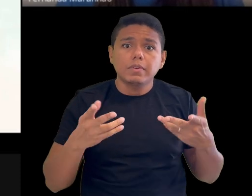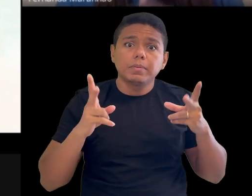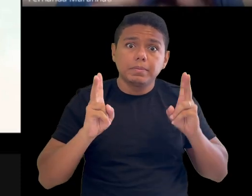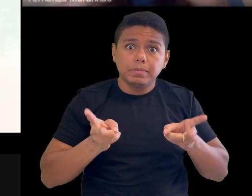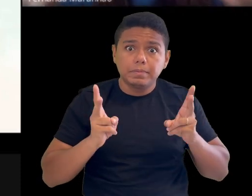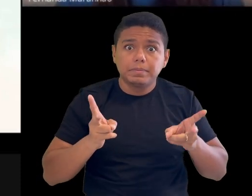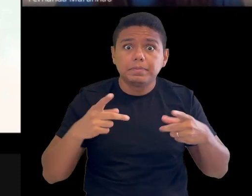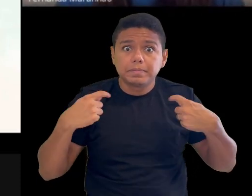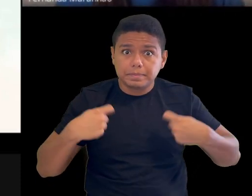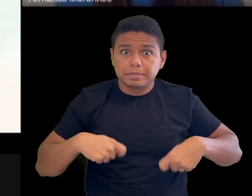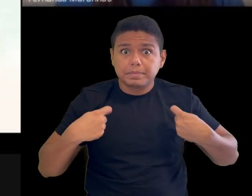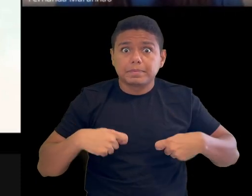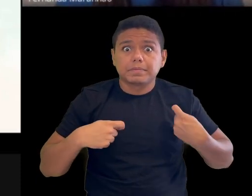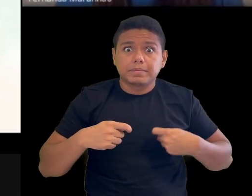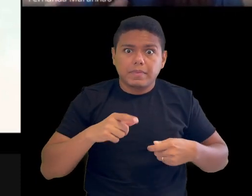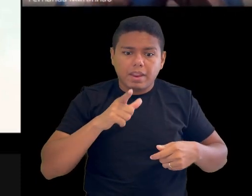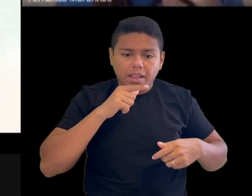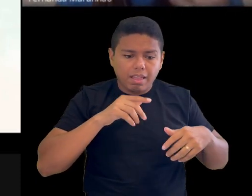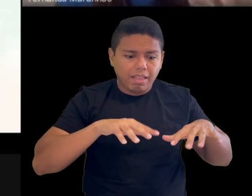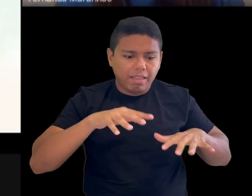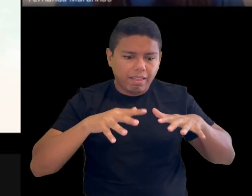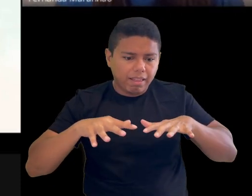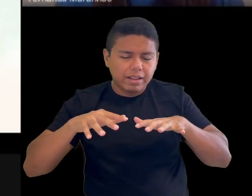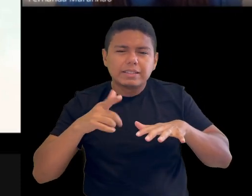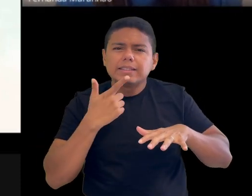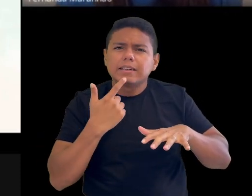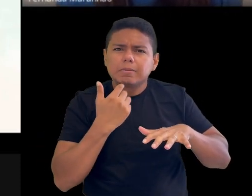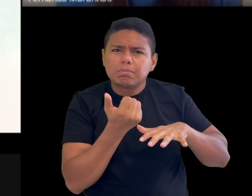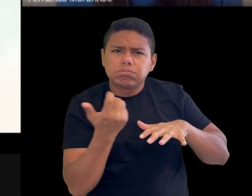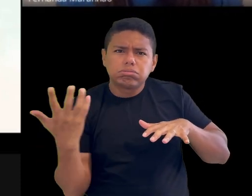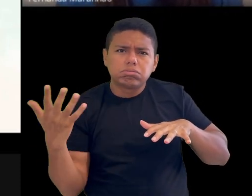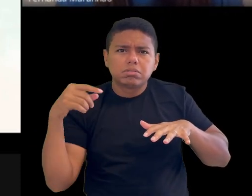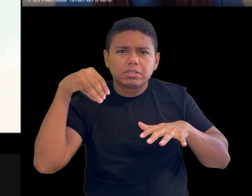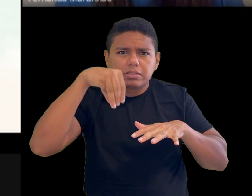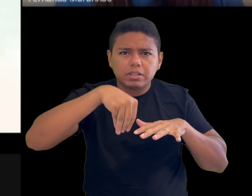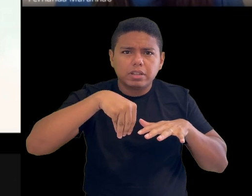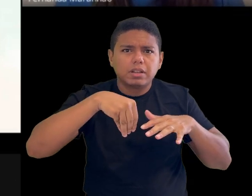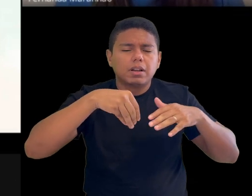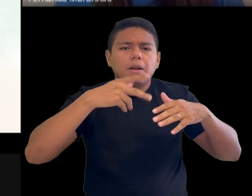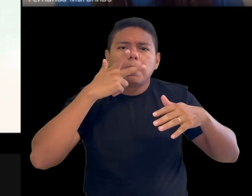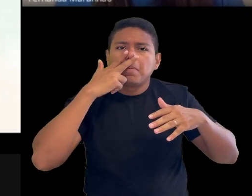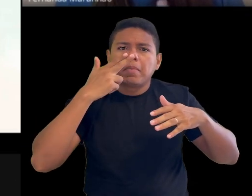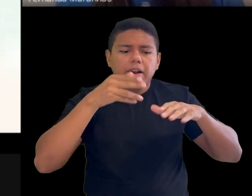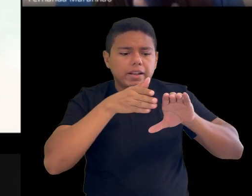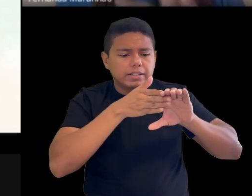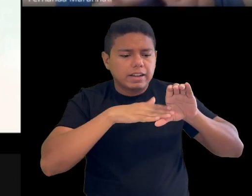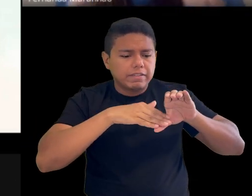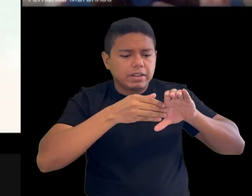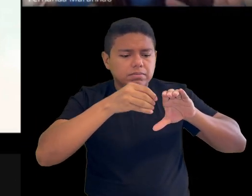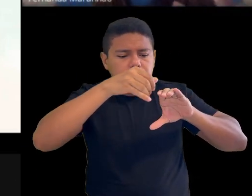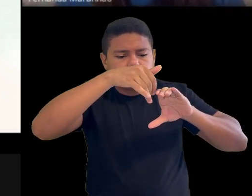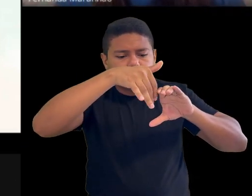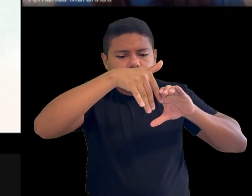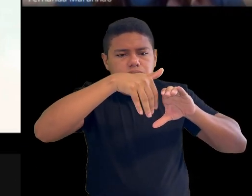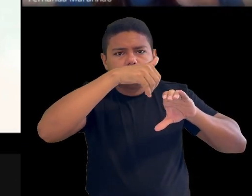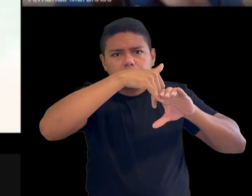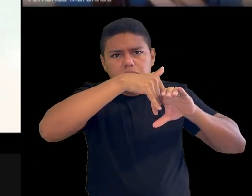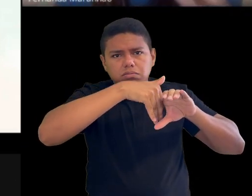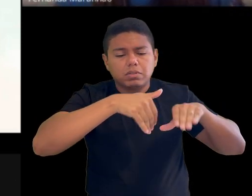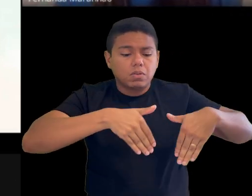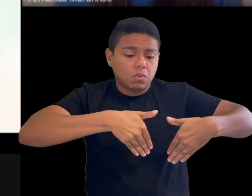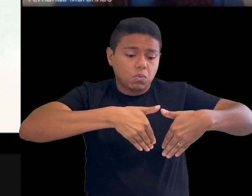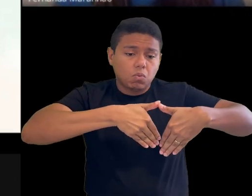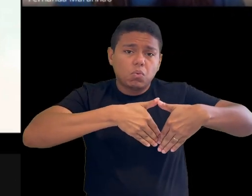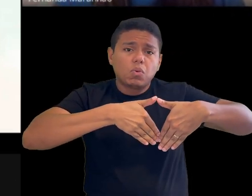amniótico repleto de sangue que foi infiltrando essa cavidade. Esse útero também acaba ficando todo infiltrado e, após